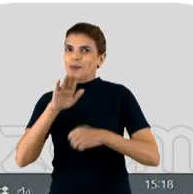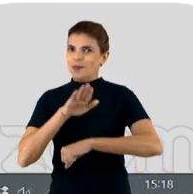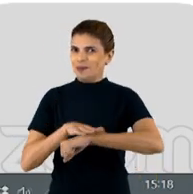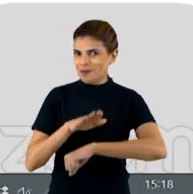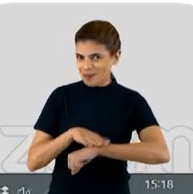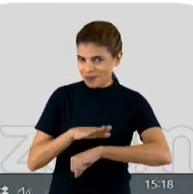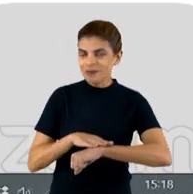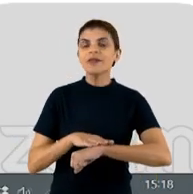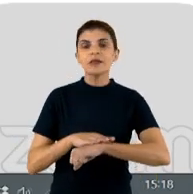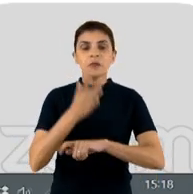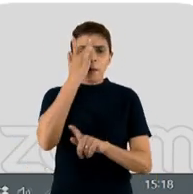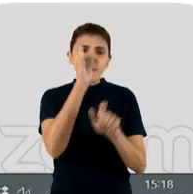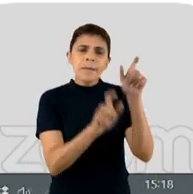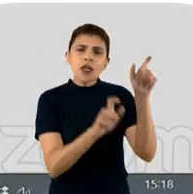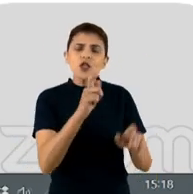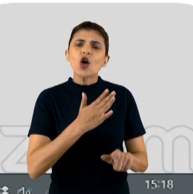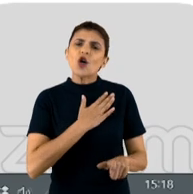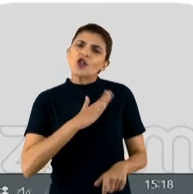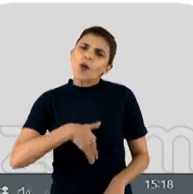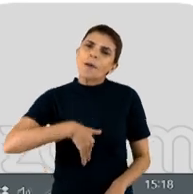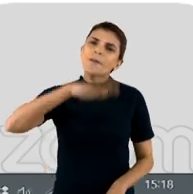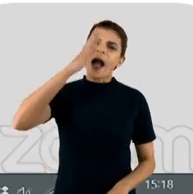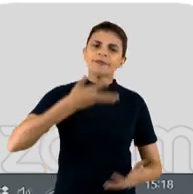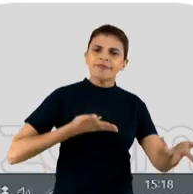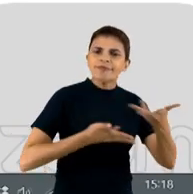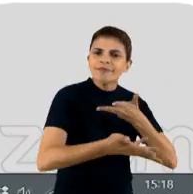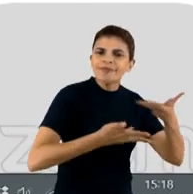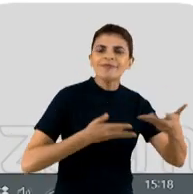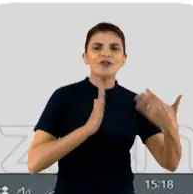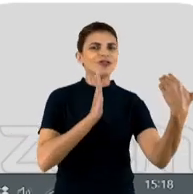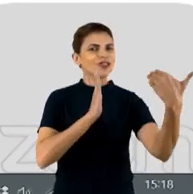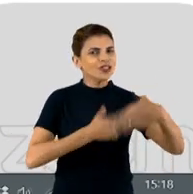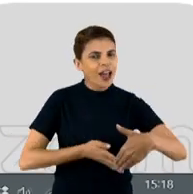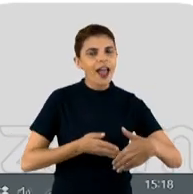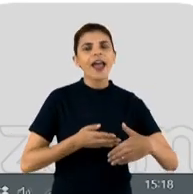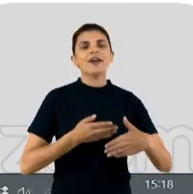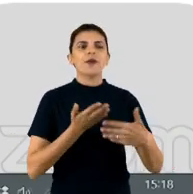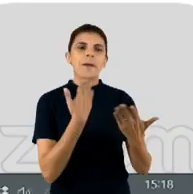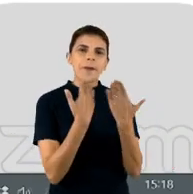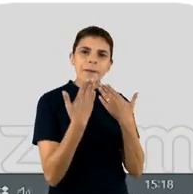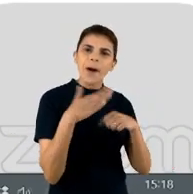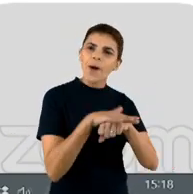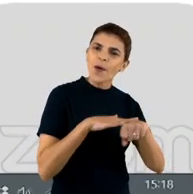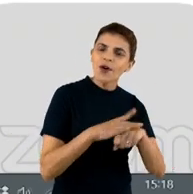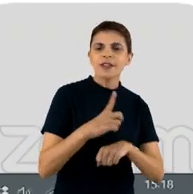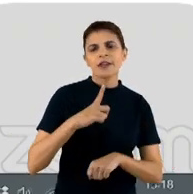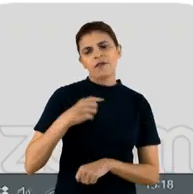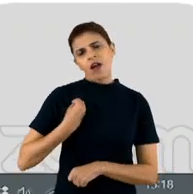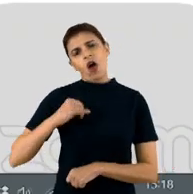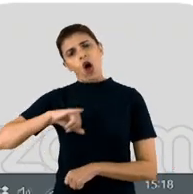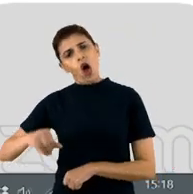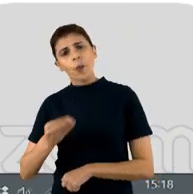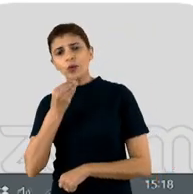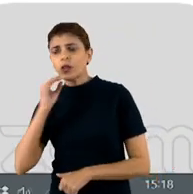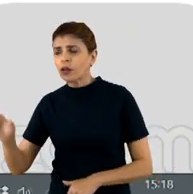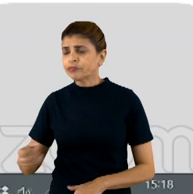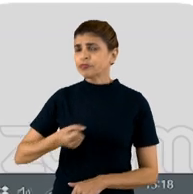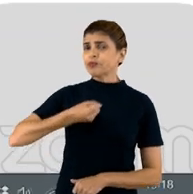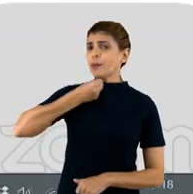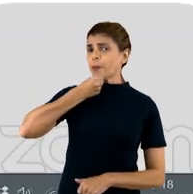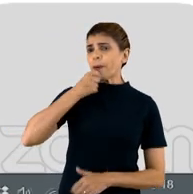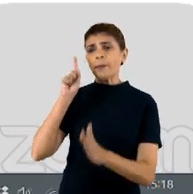situação. E pessoas que gostavam mais de fazer interação com o microfone tiveram a oportunidade de fazer